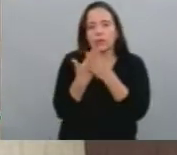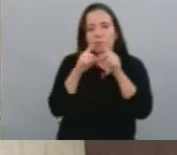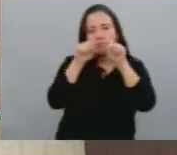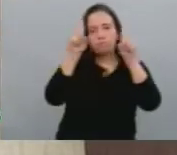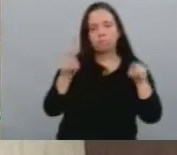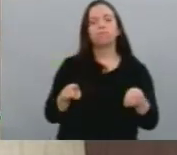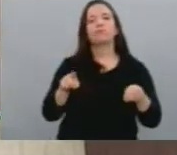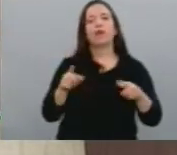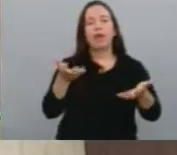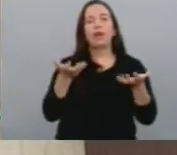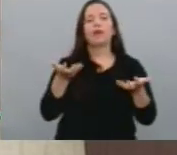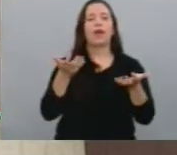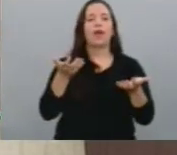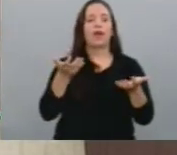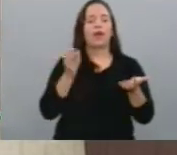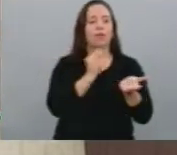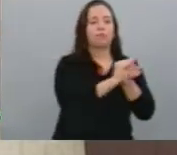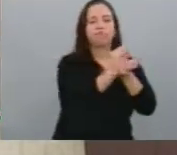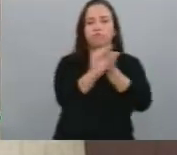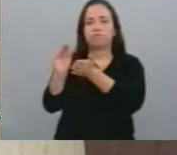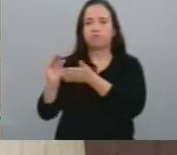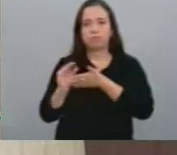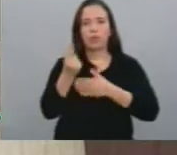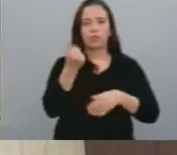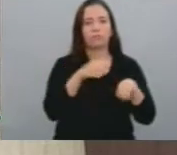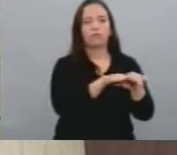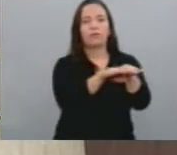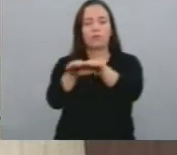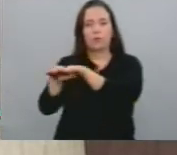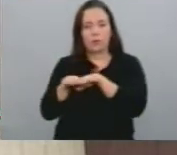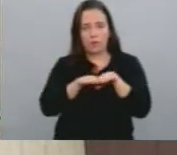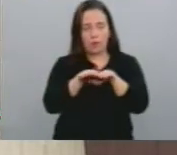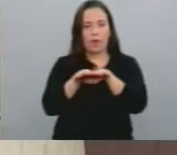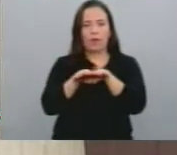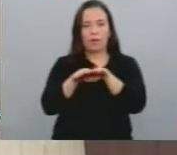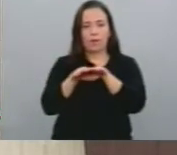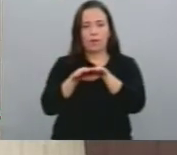para distribuir riqueza, saber e poder. É por isso que é um erro